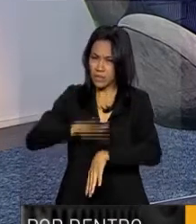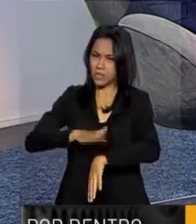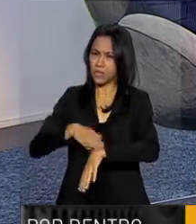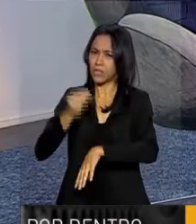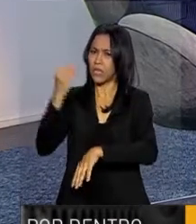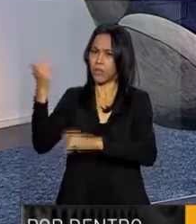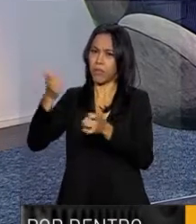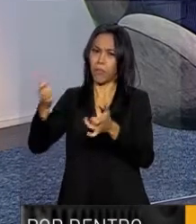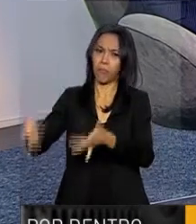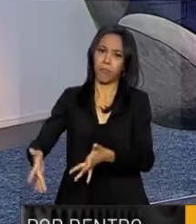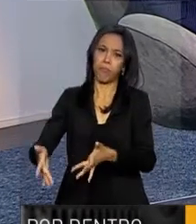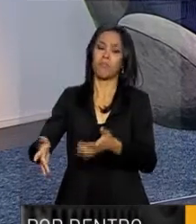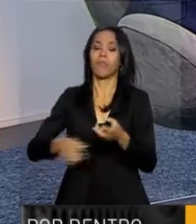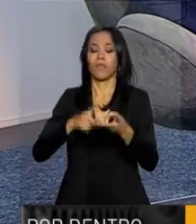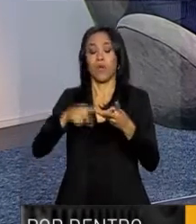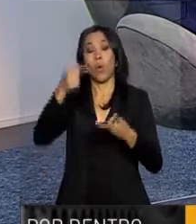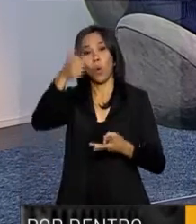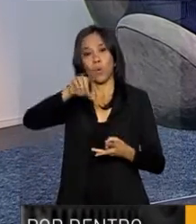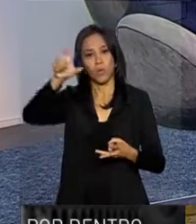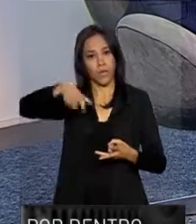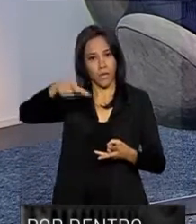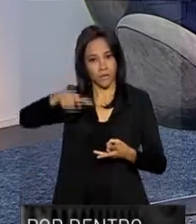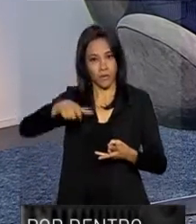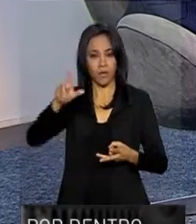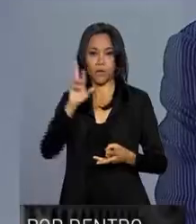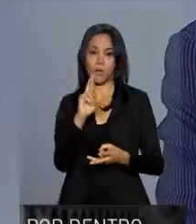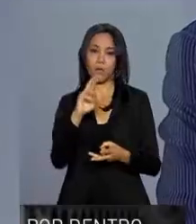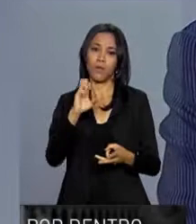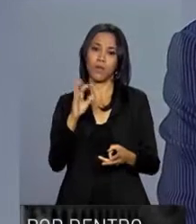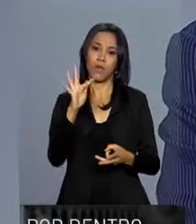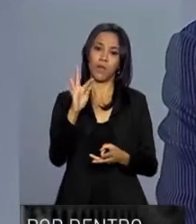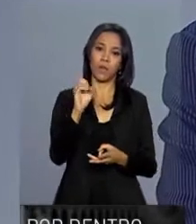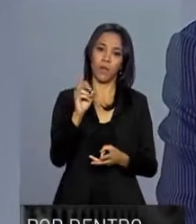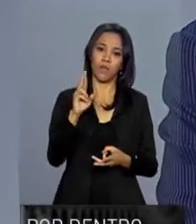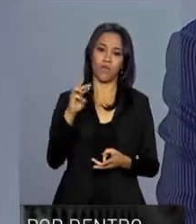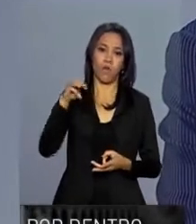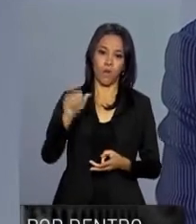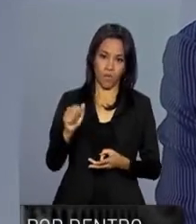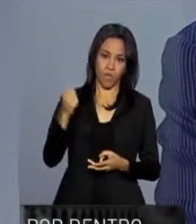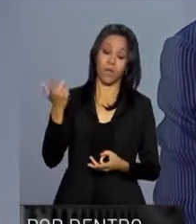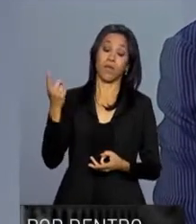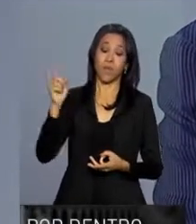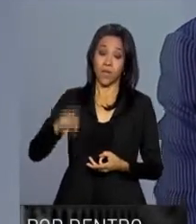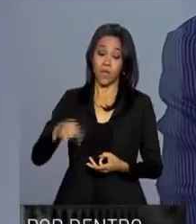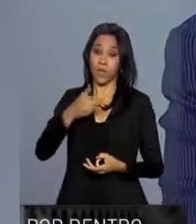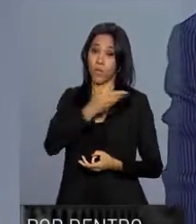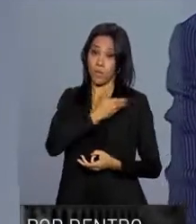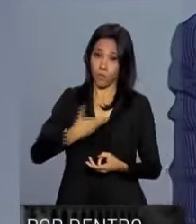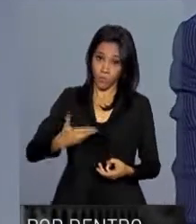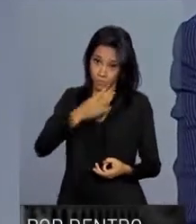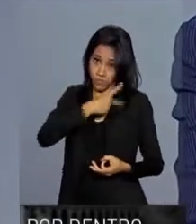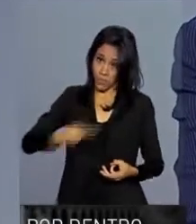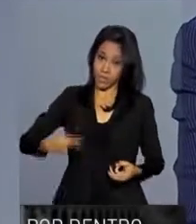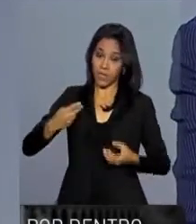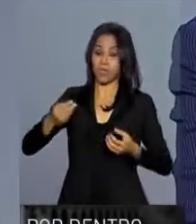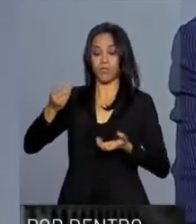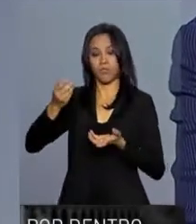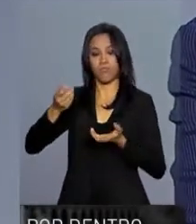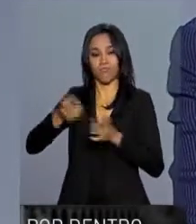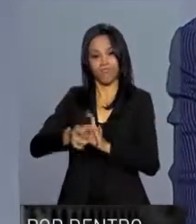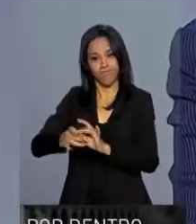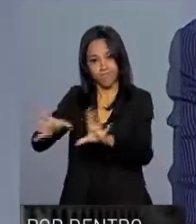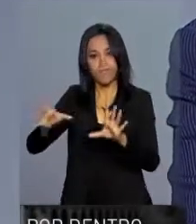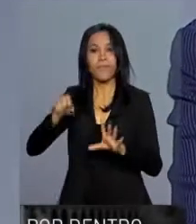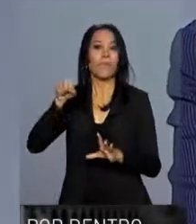o cartão reforma é um também dos programas mais importantes que o presidente lançou para que nós pudéssemos conseguir minimizar